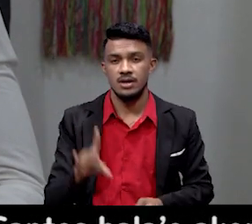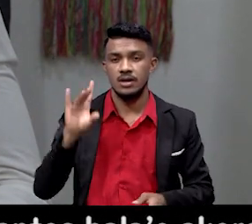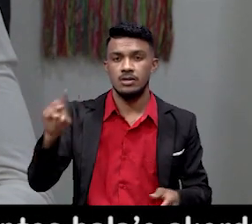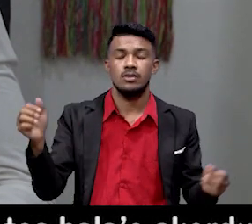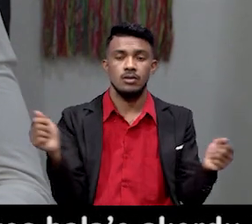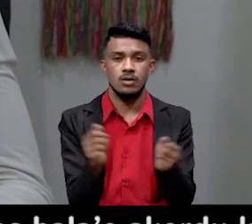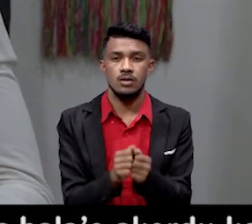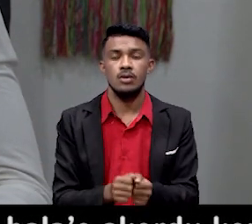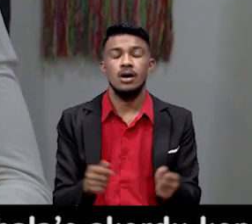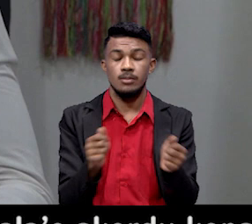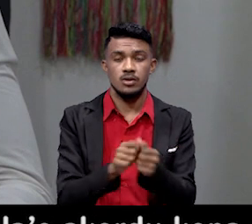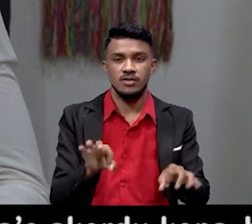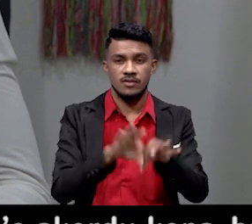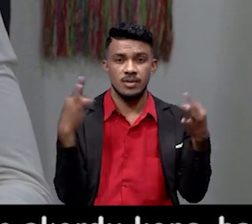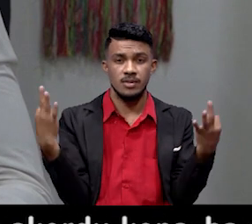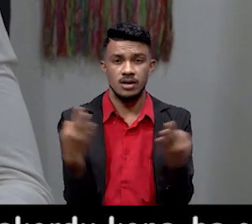membro da família há muito